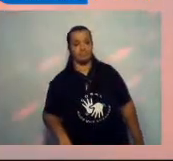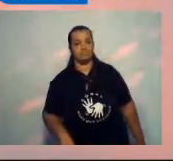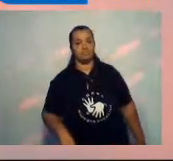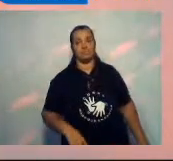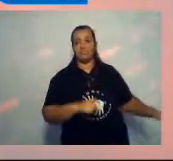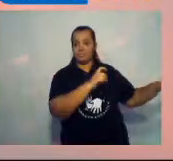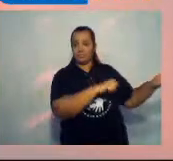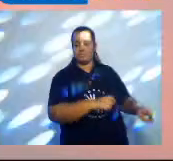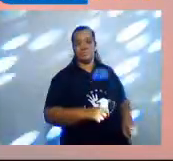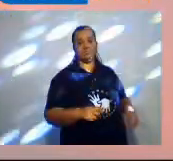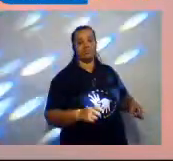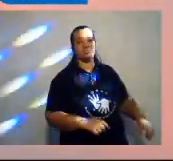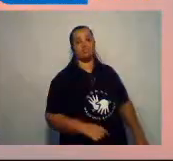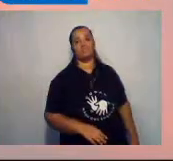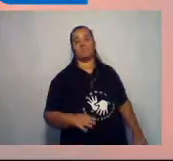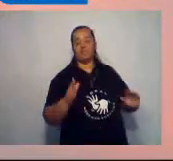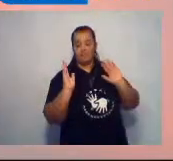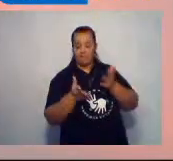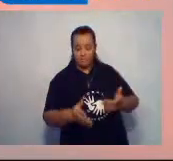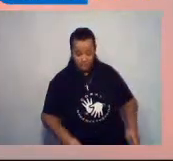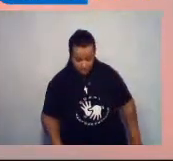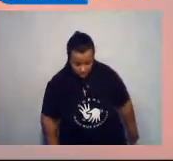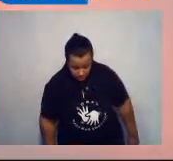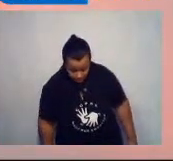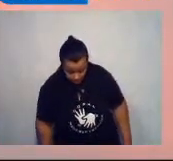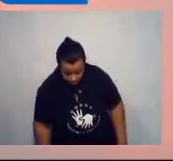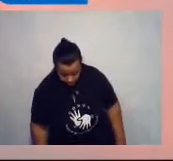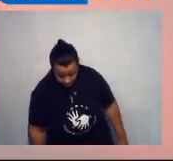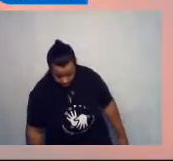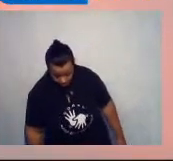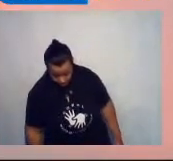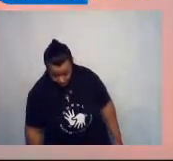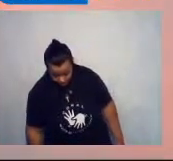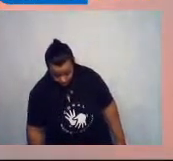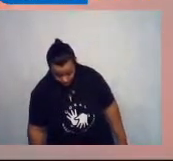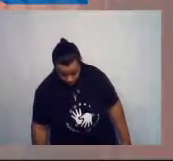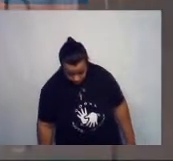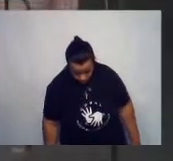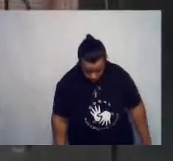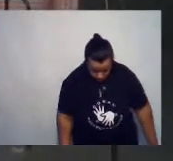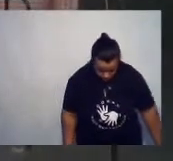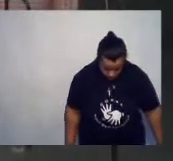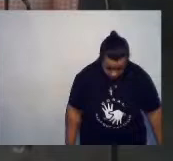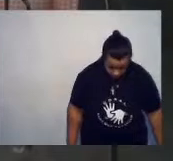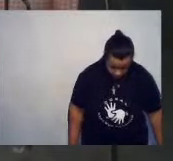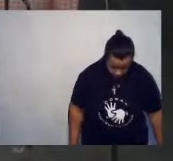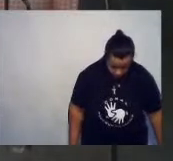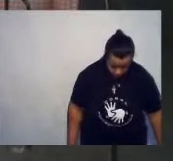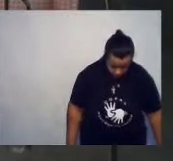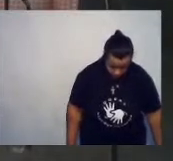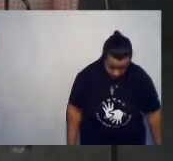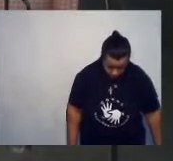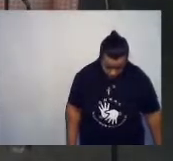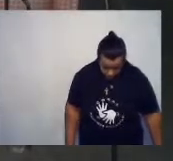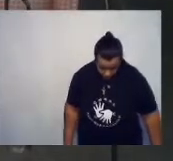bom sertanejo, Bom Sertanejo é com Andréia e Rafael. E vamos de música.